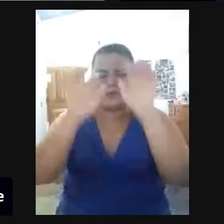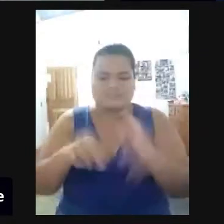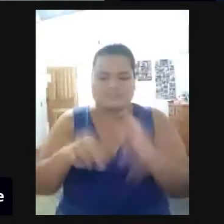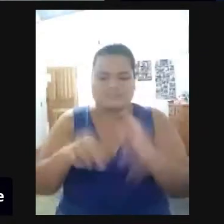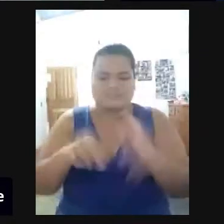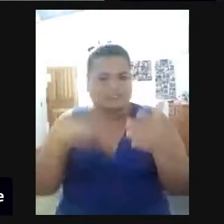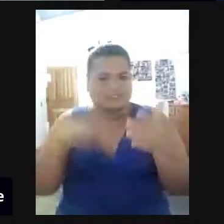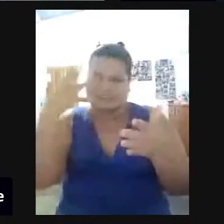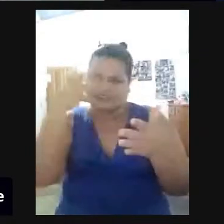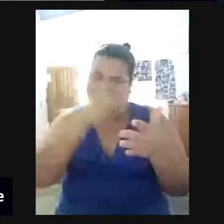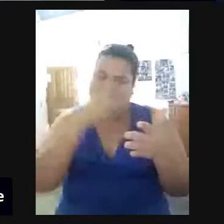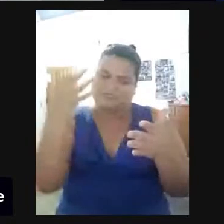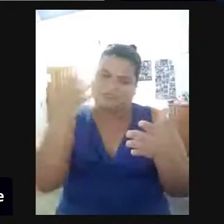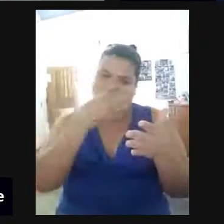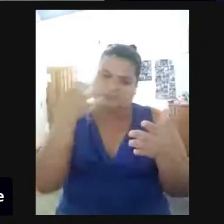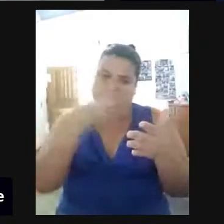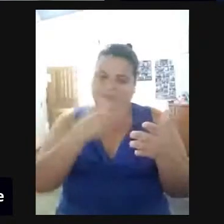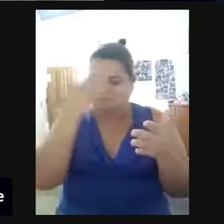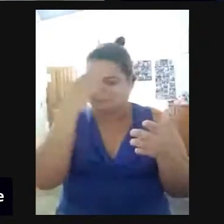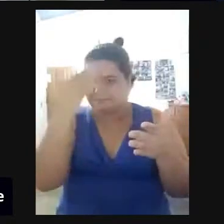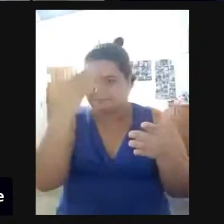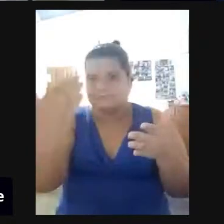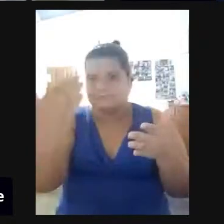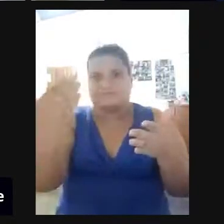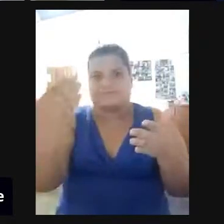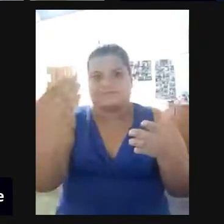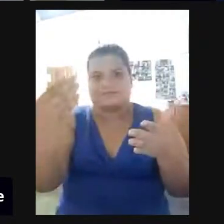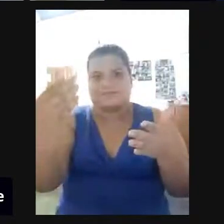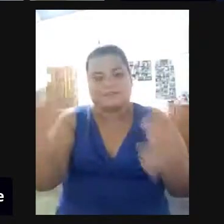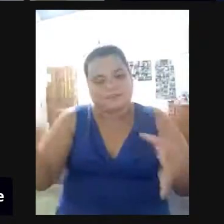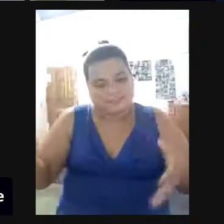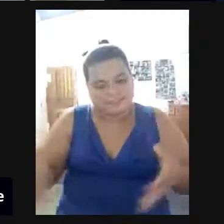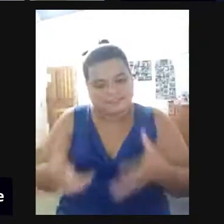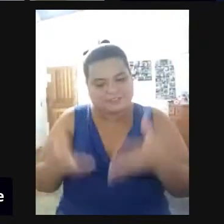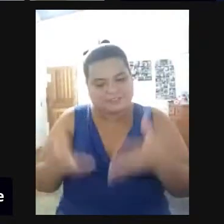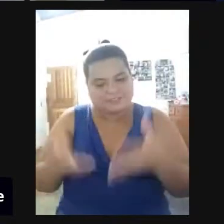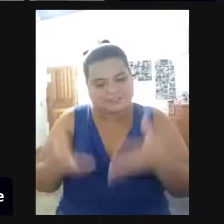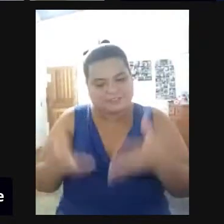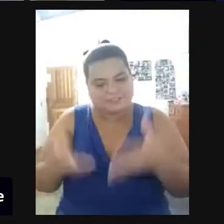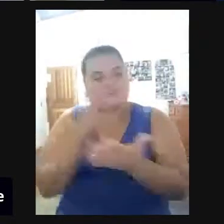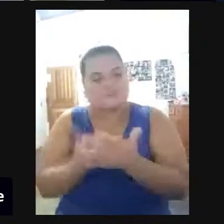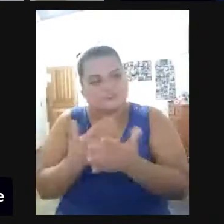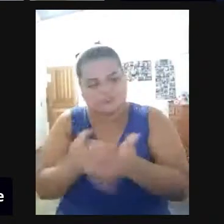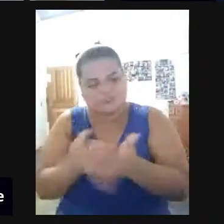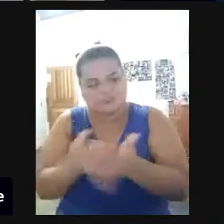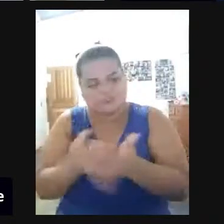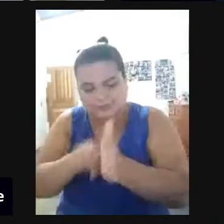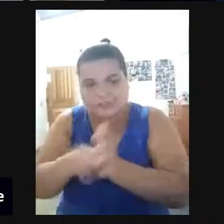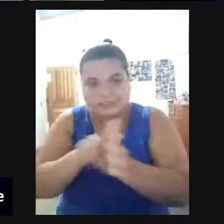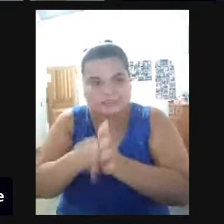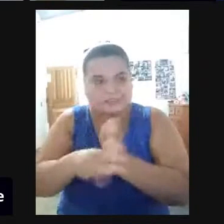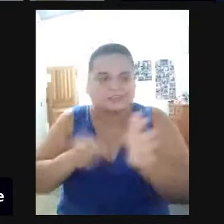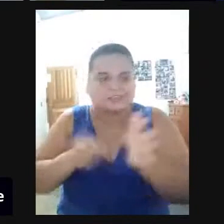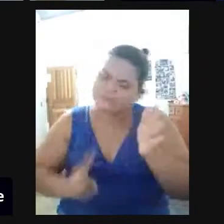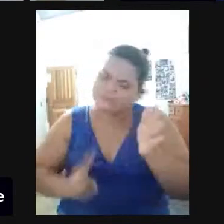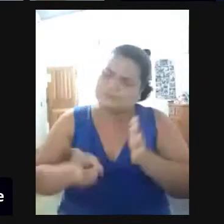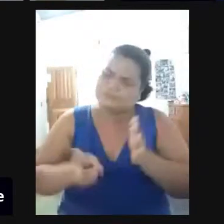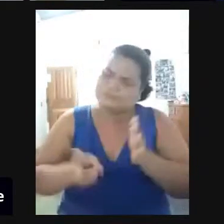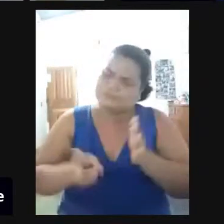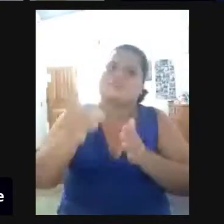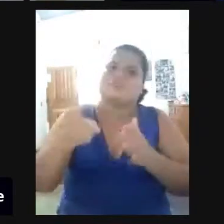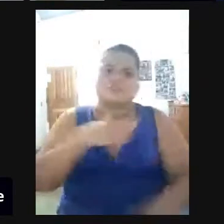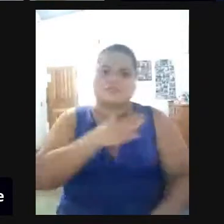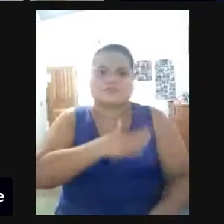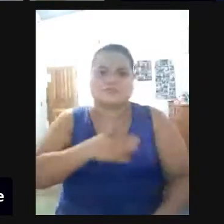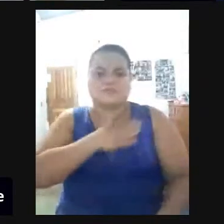me dá mais forças ainda para estudar mais e para continuar fazendo o que eu realmente gosto, né? Às vezes assim, eu quero